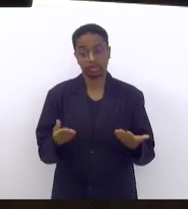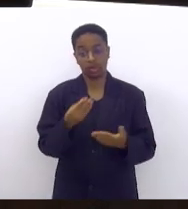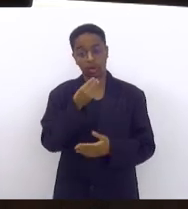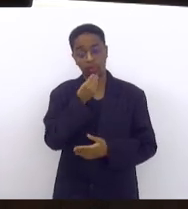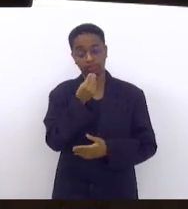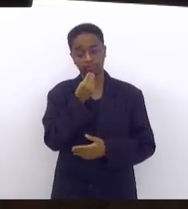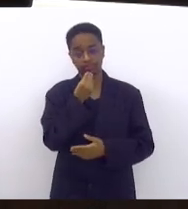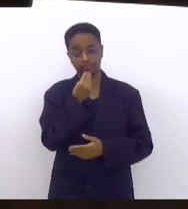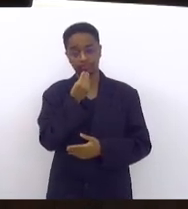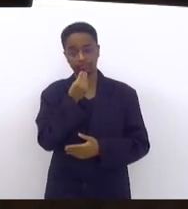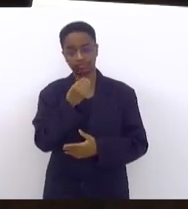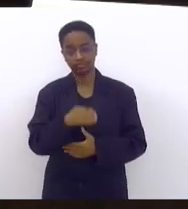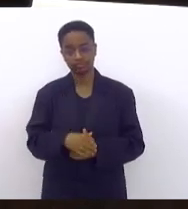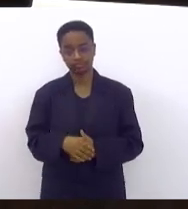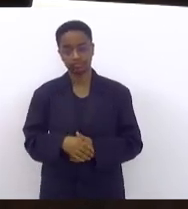que